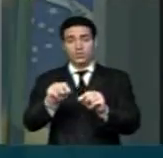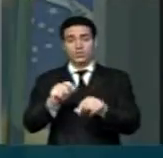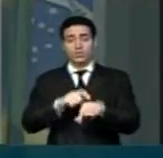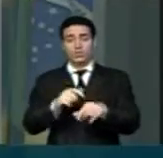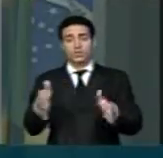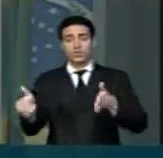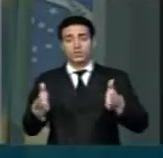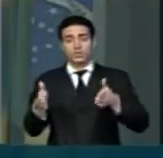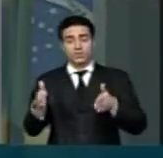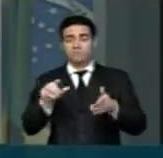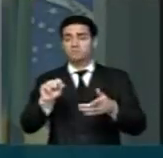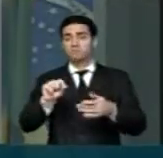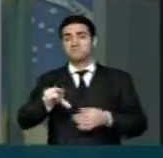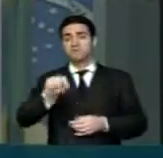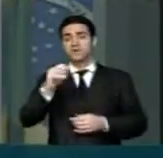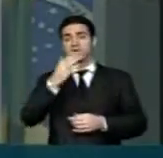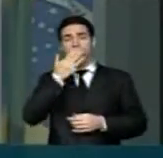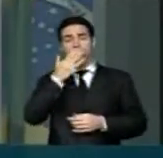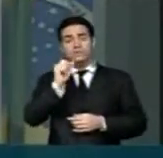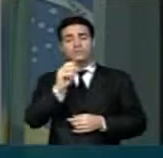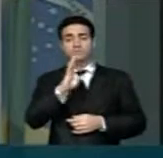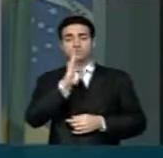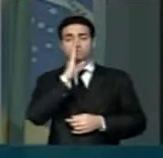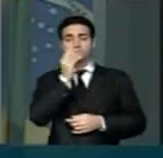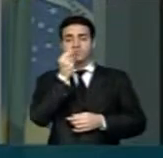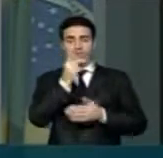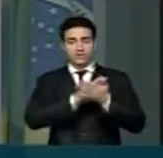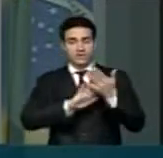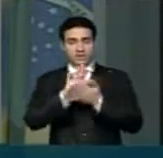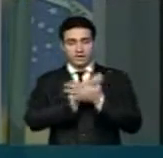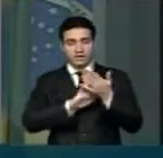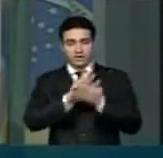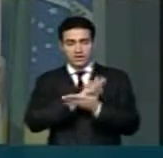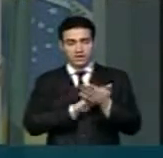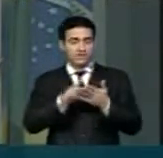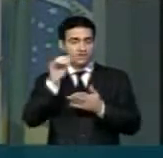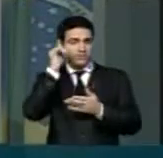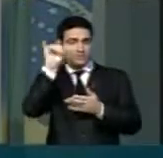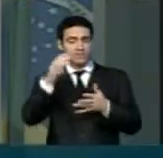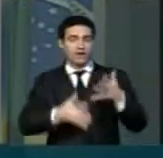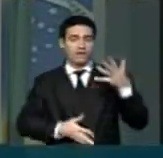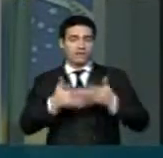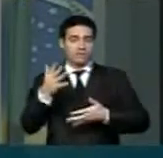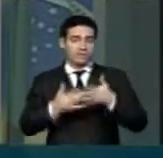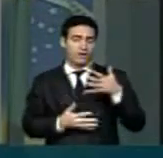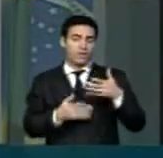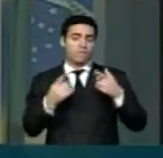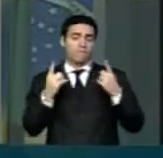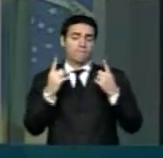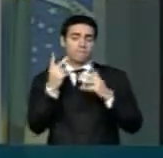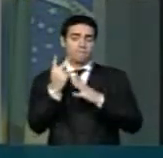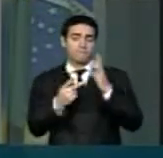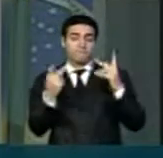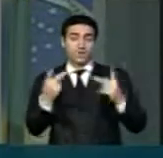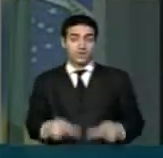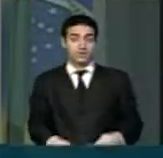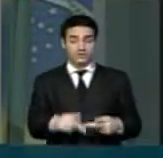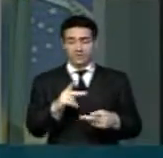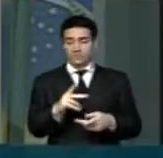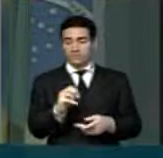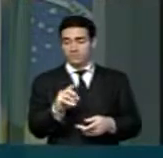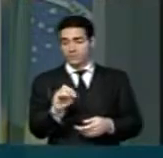que preferiram se manter silenciados para não atrapalhar seu projeto de poder com as eleições